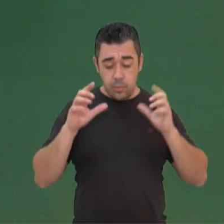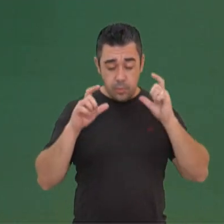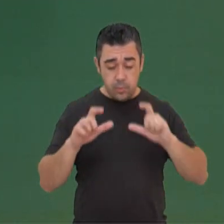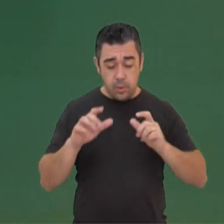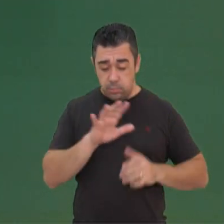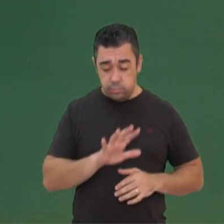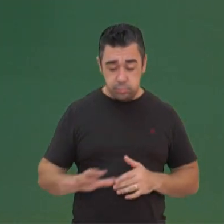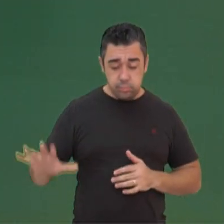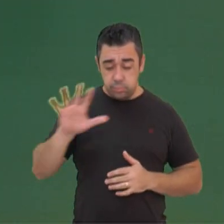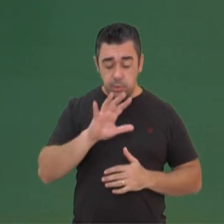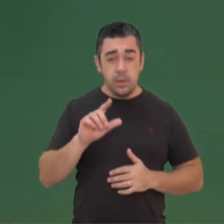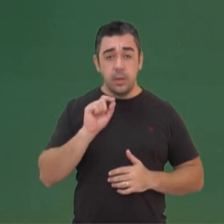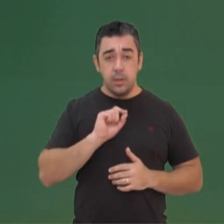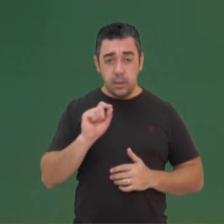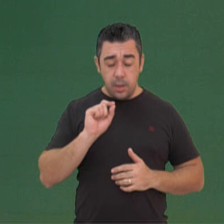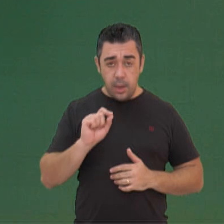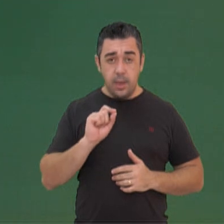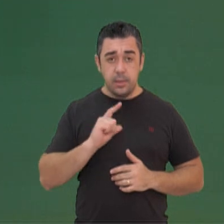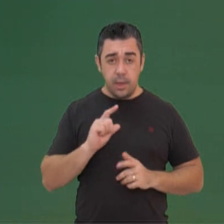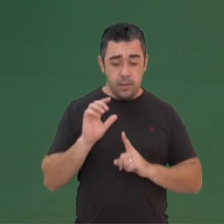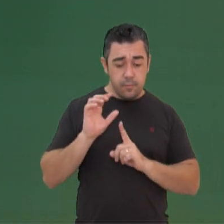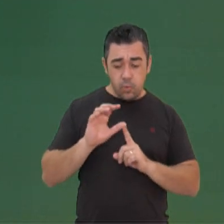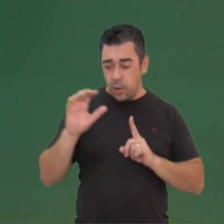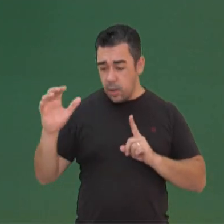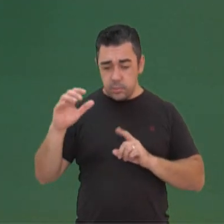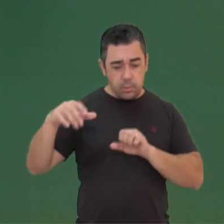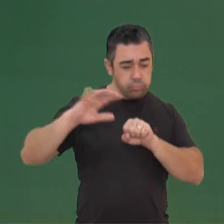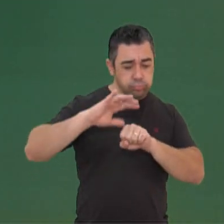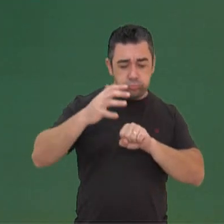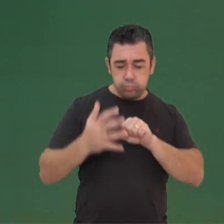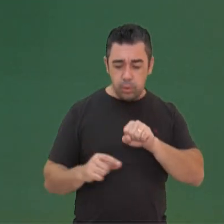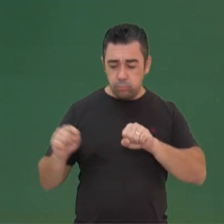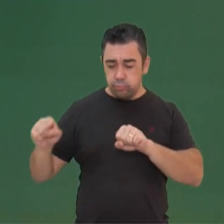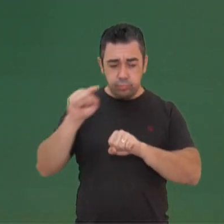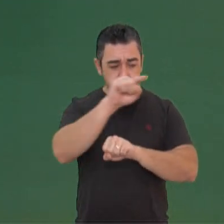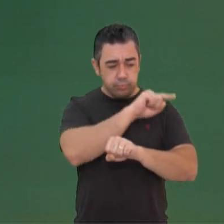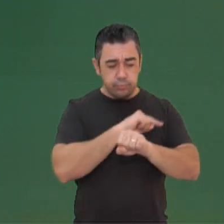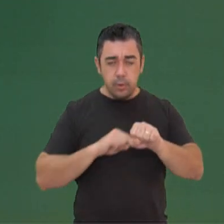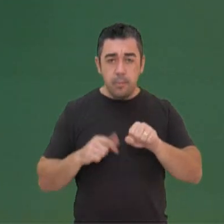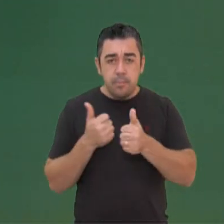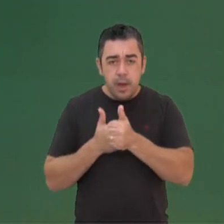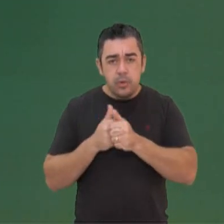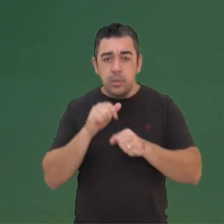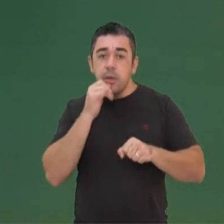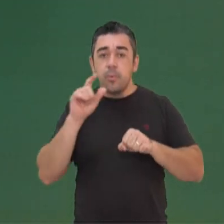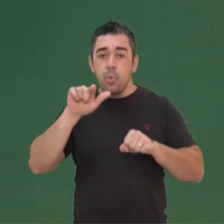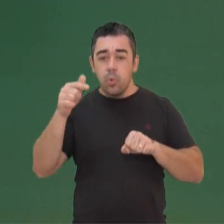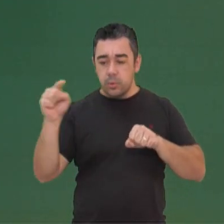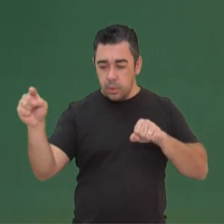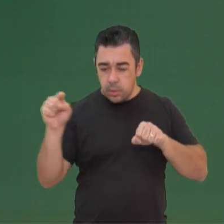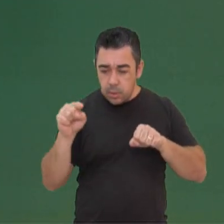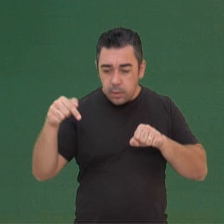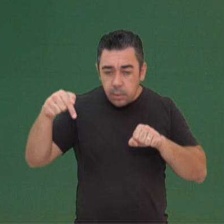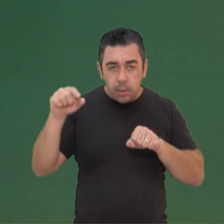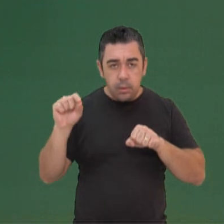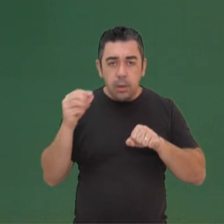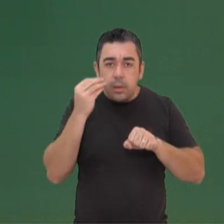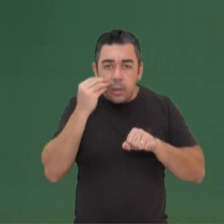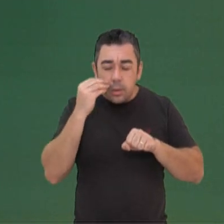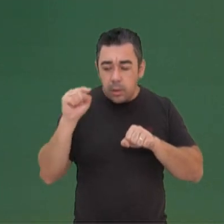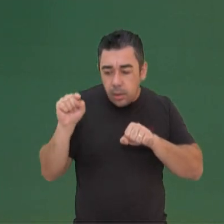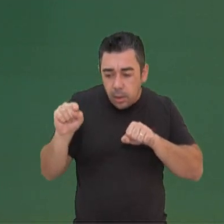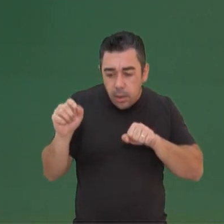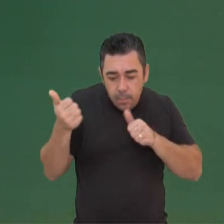espaço, essa carga influencia os seus arredores e se uma carga seguinte, uma carga de prova for colocada